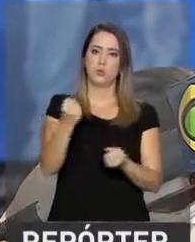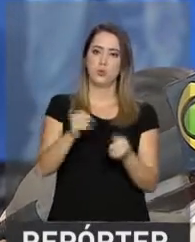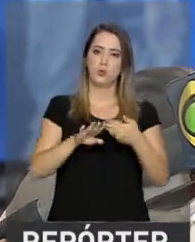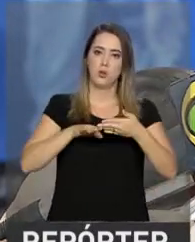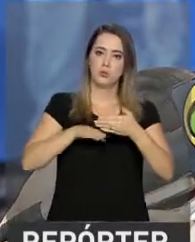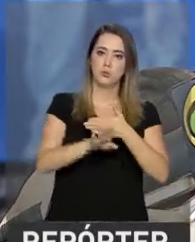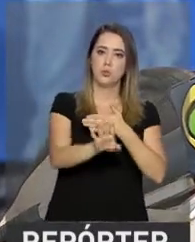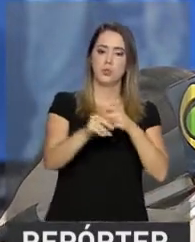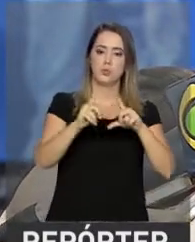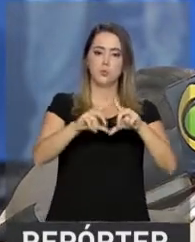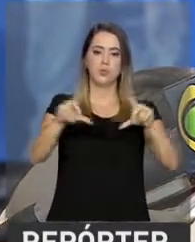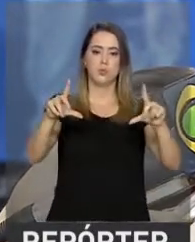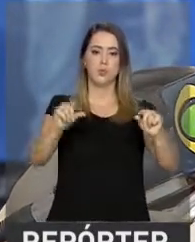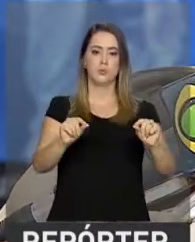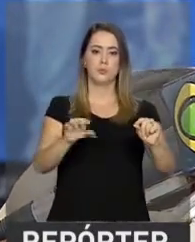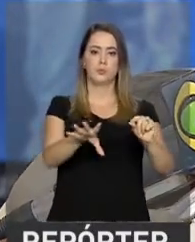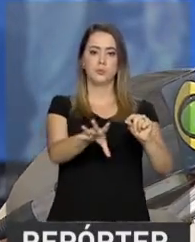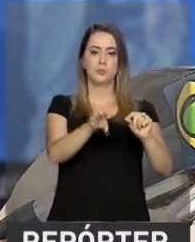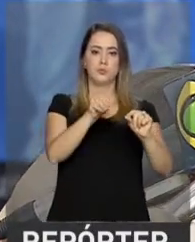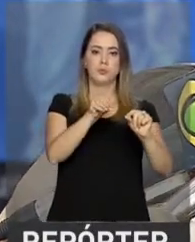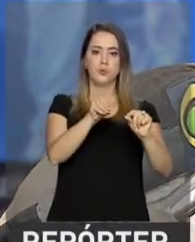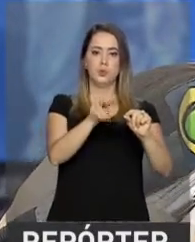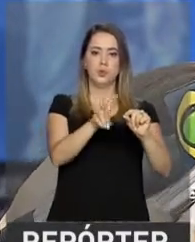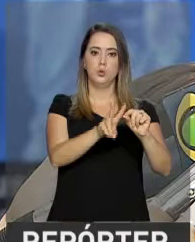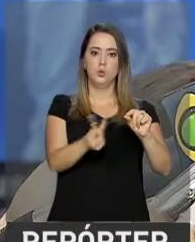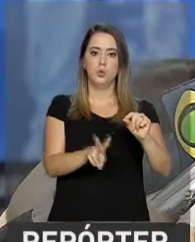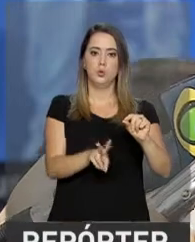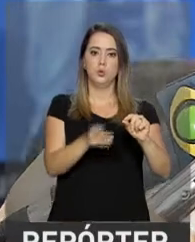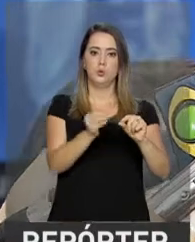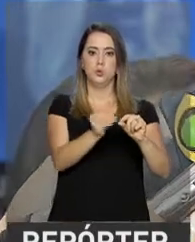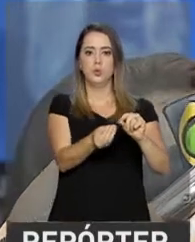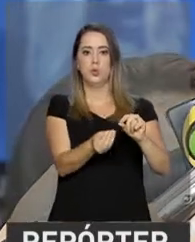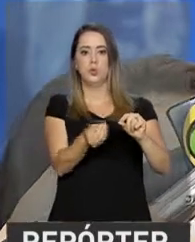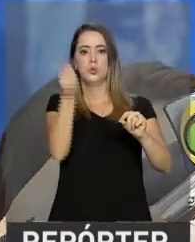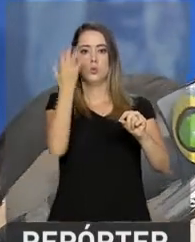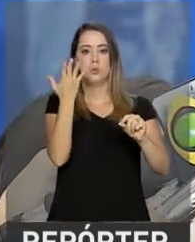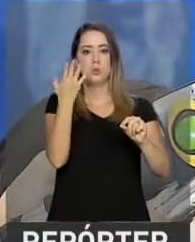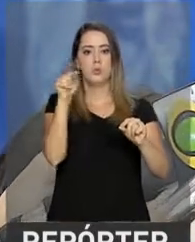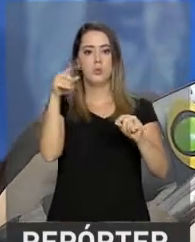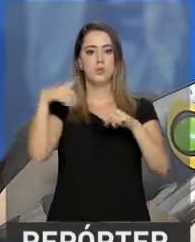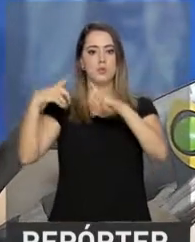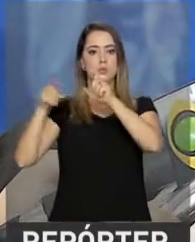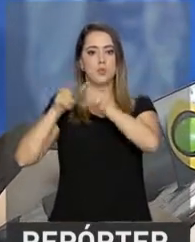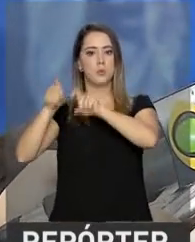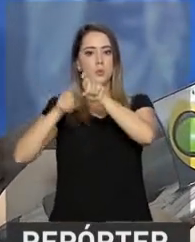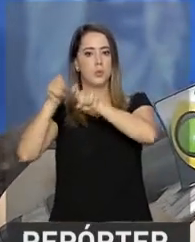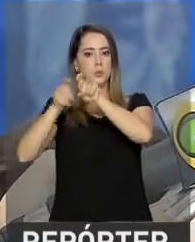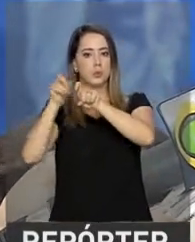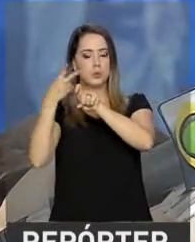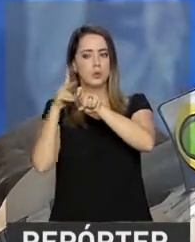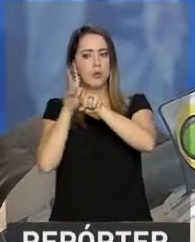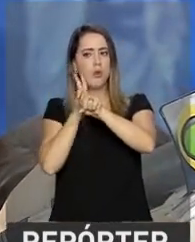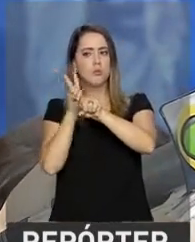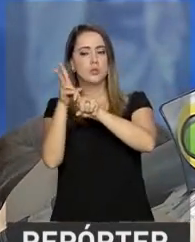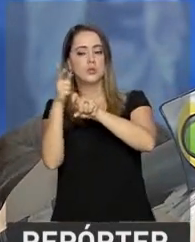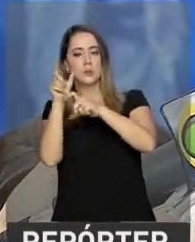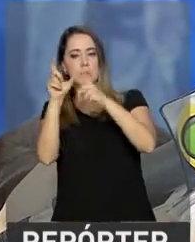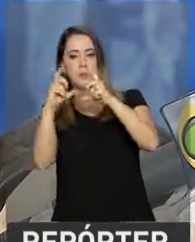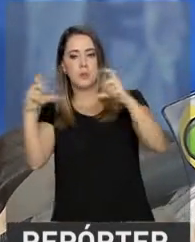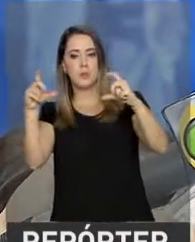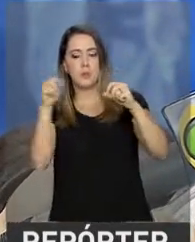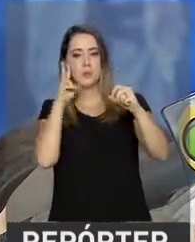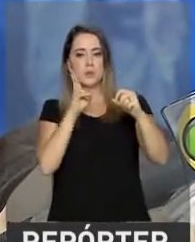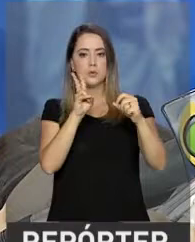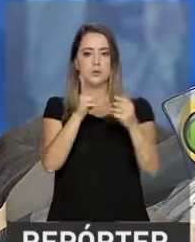por aquele cheque ponto ou seja por aquele ponto mandam imediatamente um centro de comando e controle e se aquele veículo